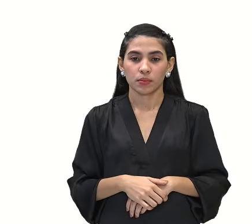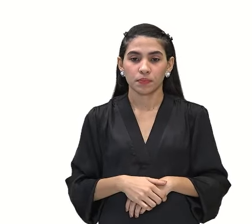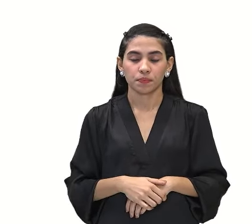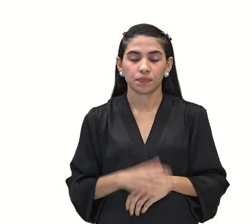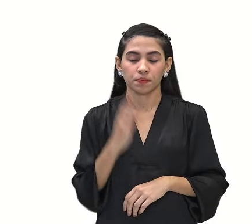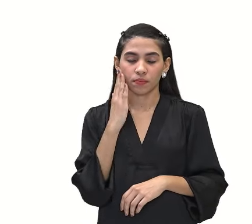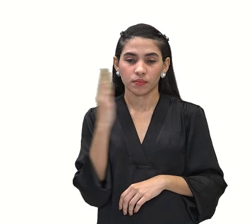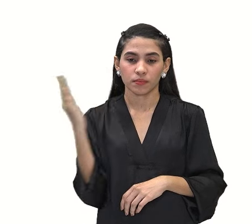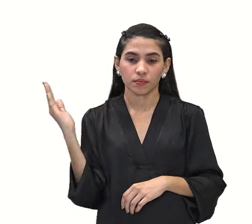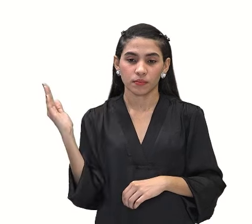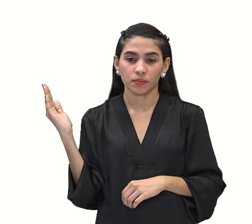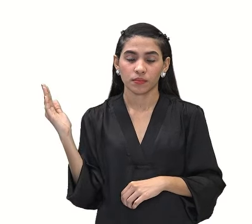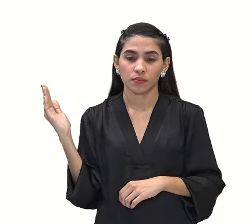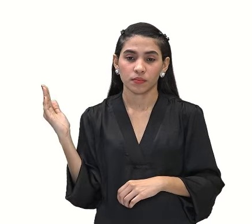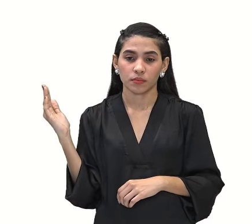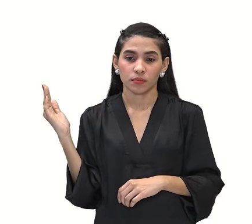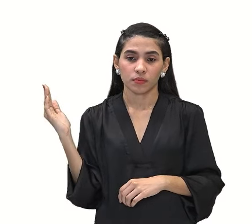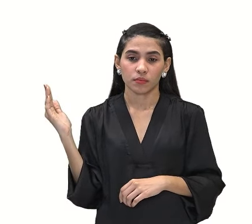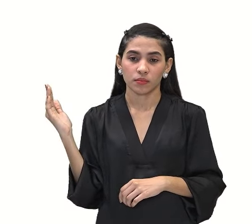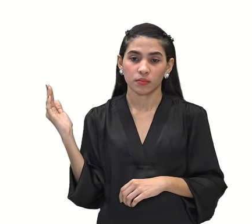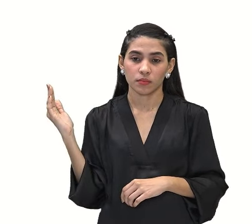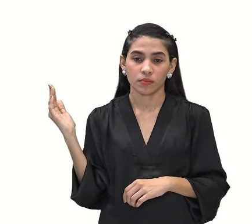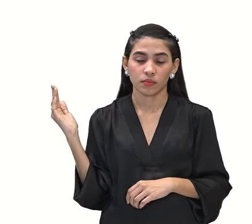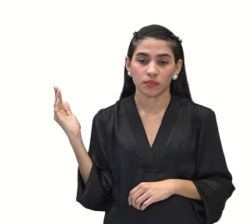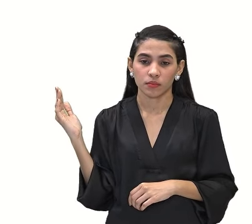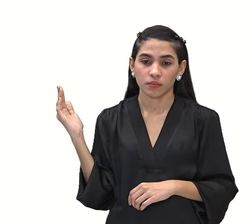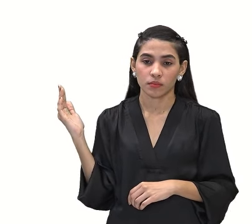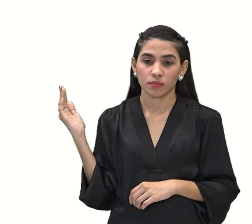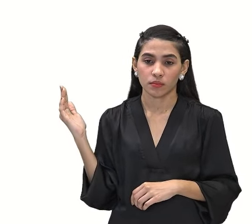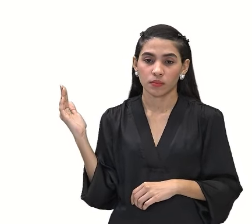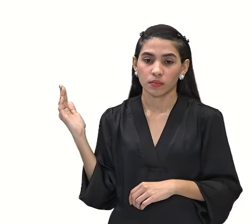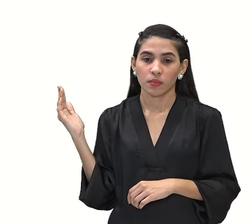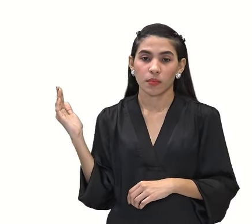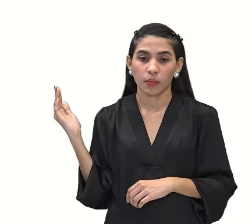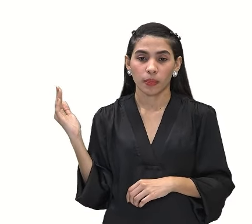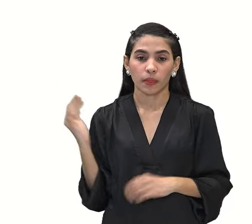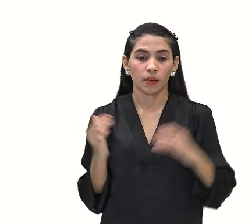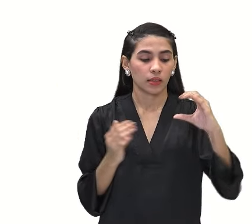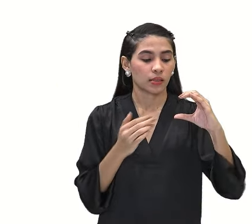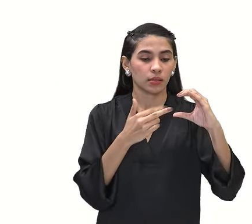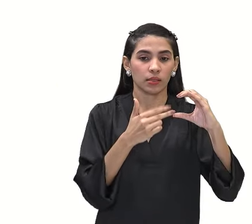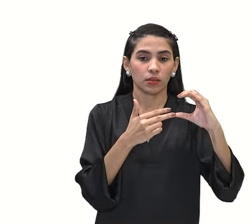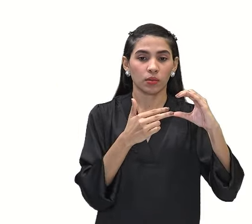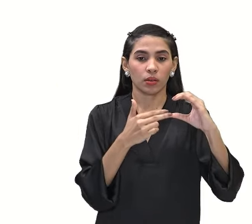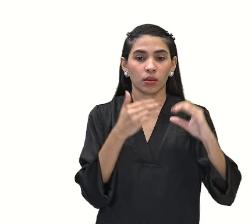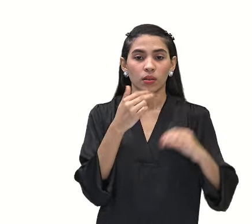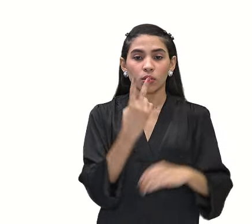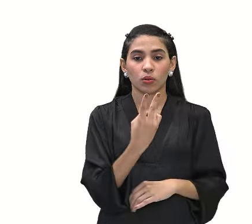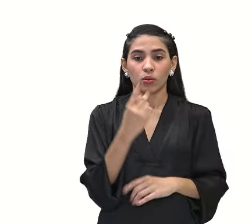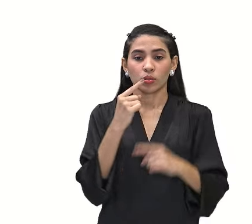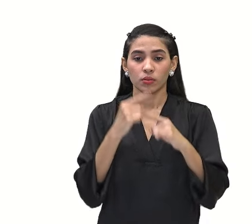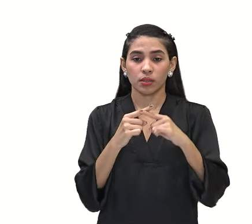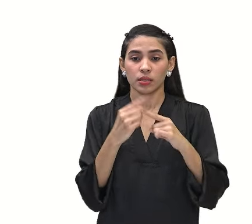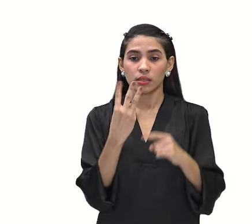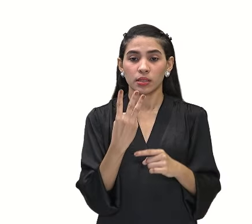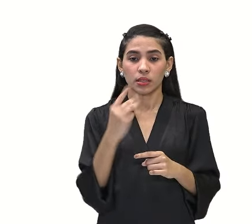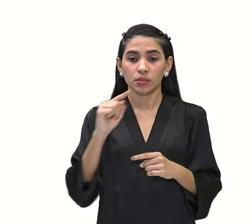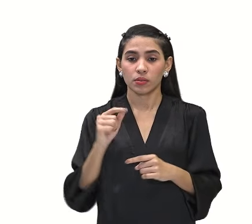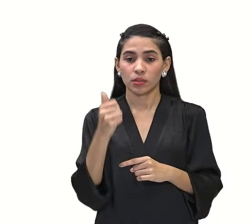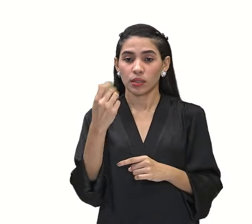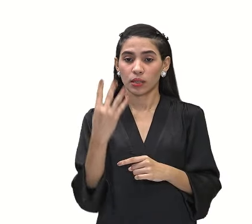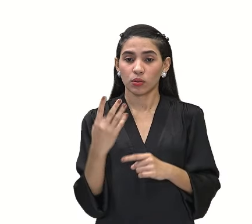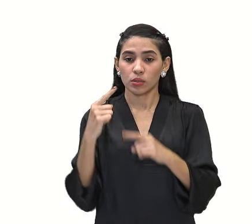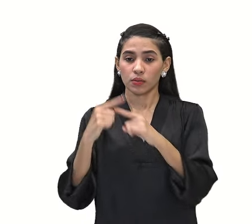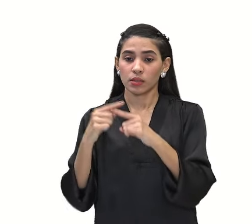3,14 vezes o raio que é de 15 cm Então vamos multiplicar ó 2